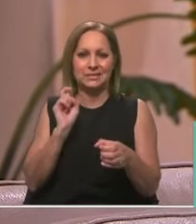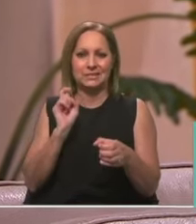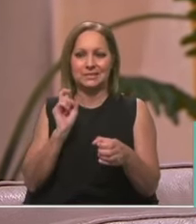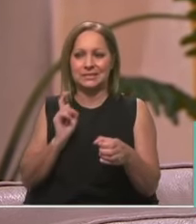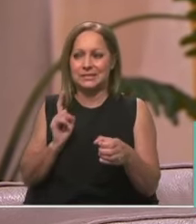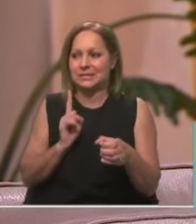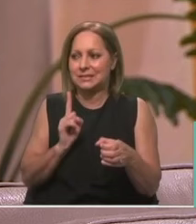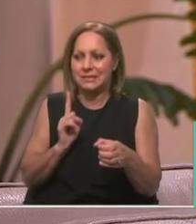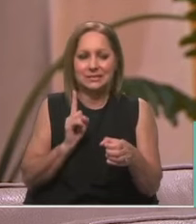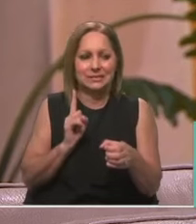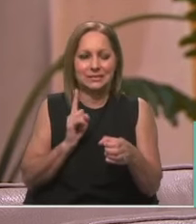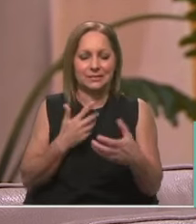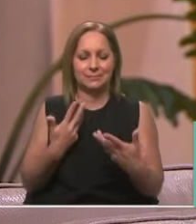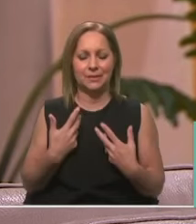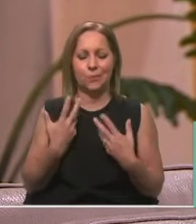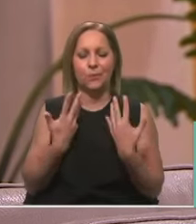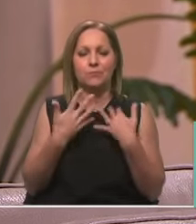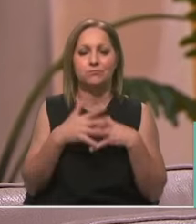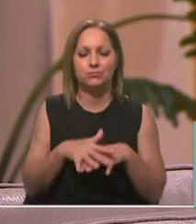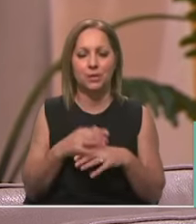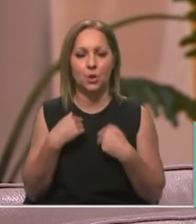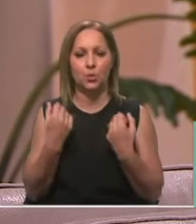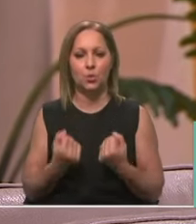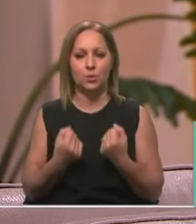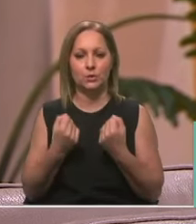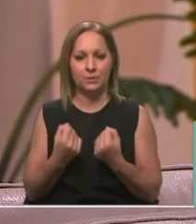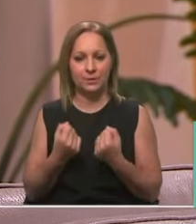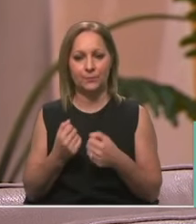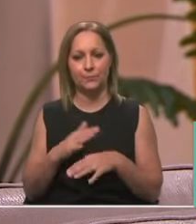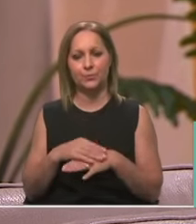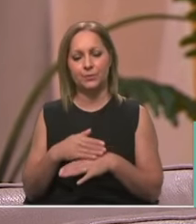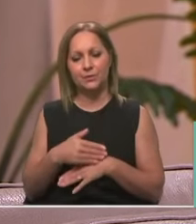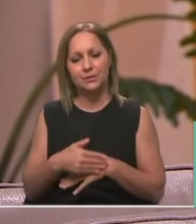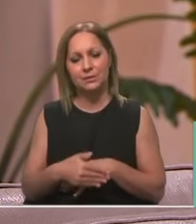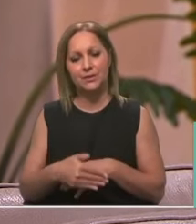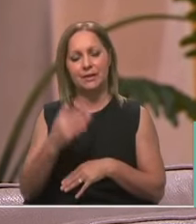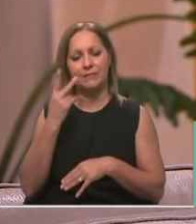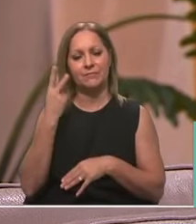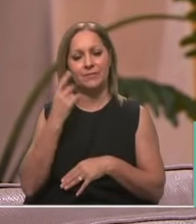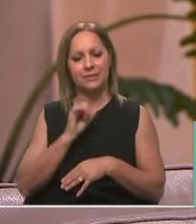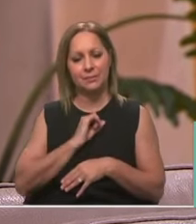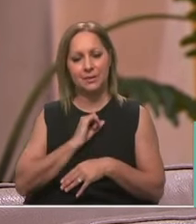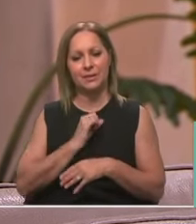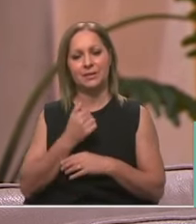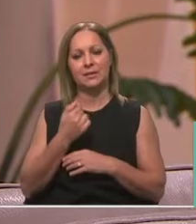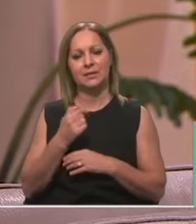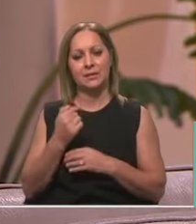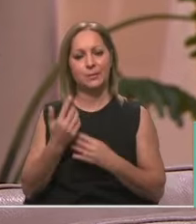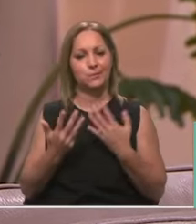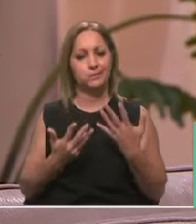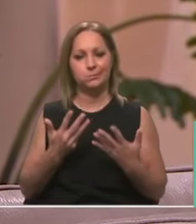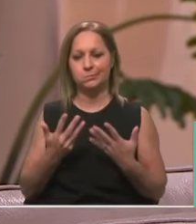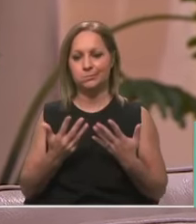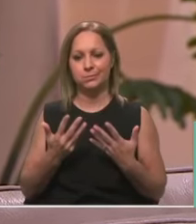daí ter começado ao longo da minha vida alguns episódios que explotaram mais tarde naquilo que eu